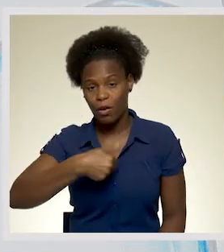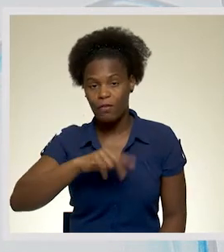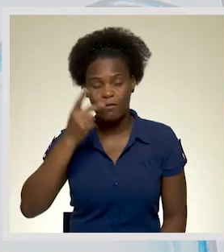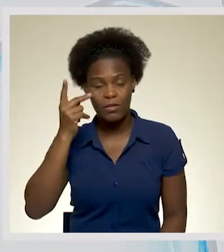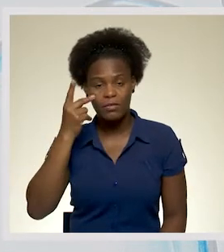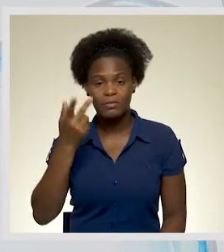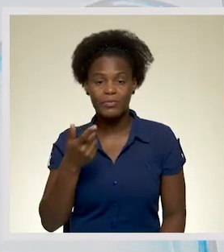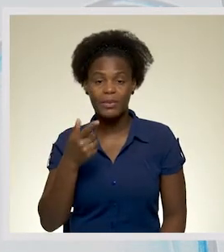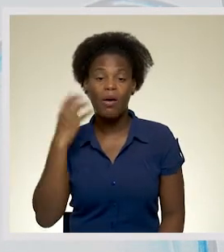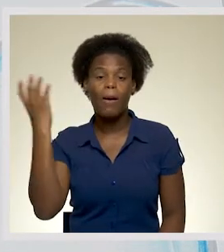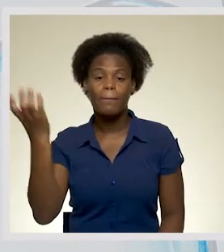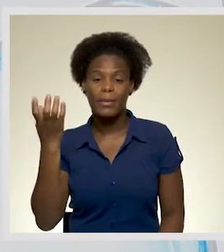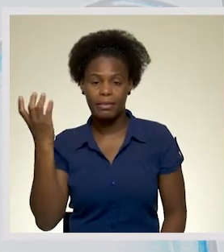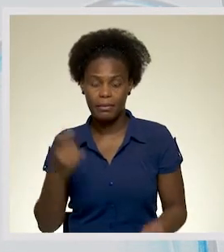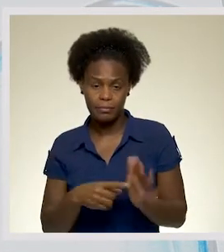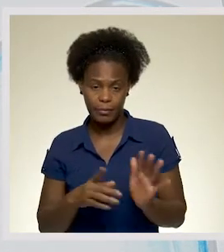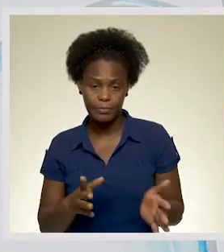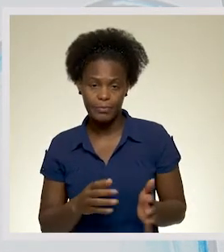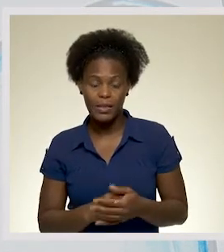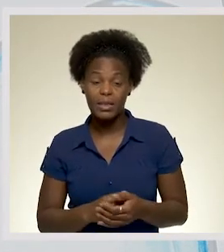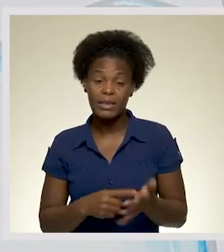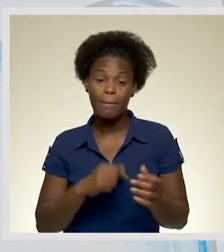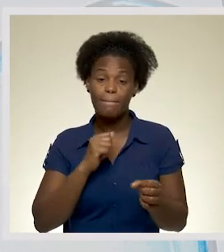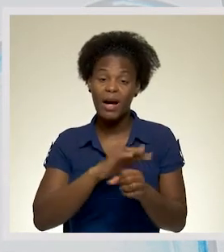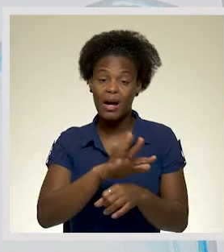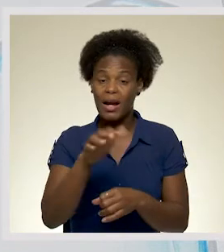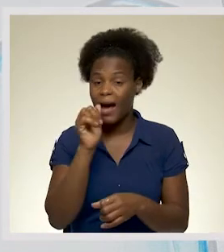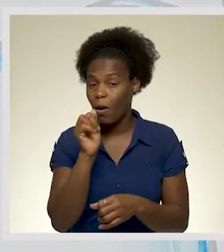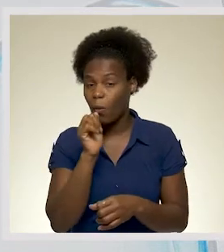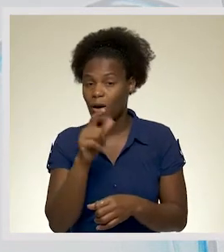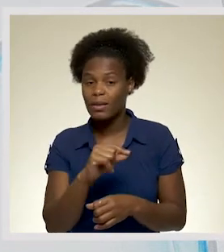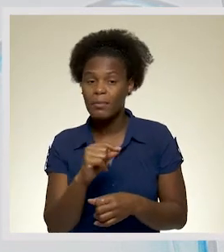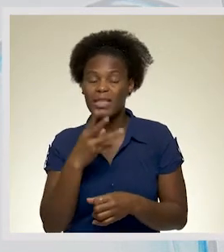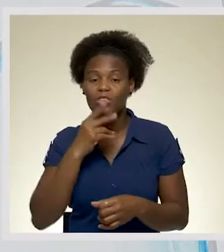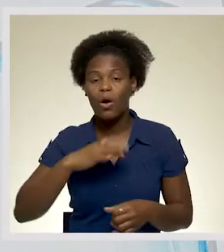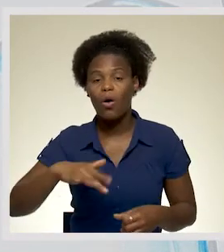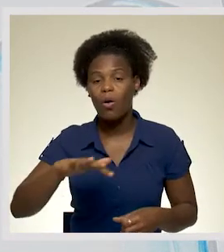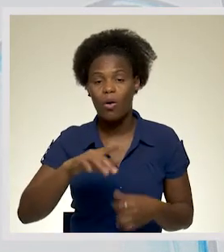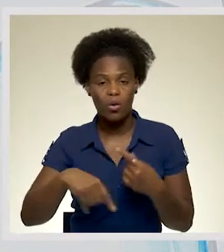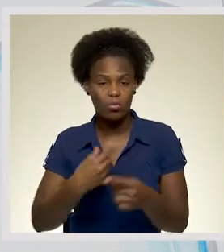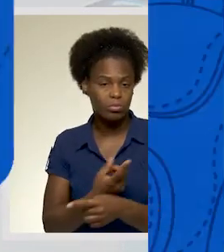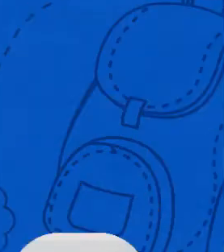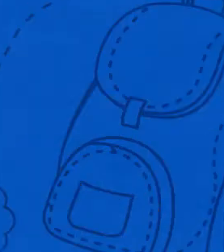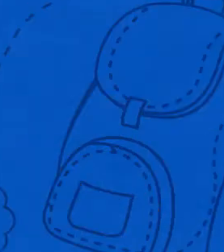nosso meio ambiente, tanto no mar, como na água, no solo, por aí fora.